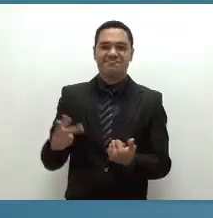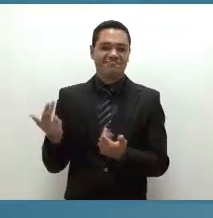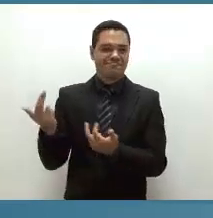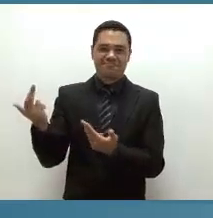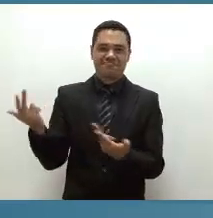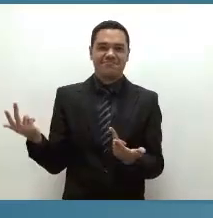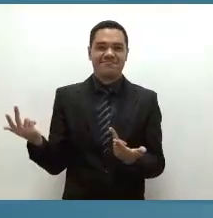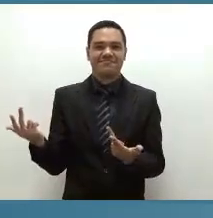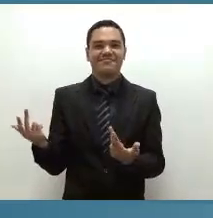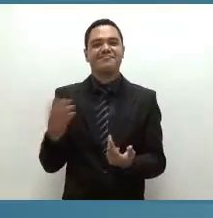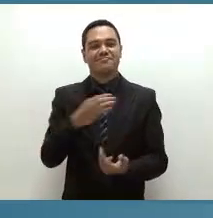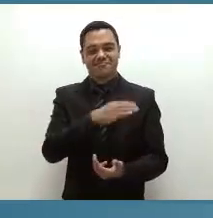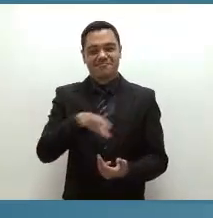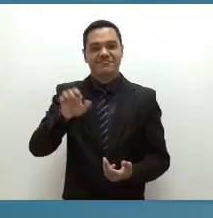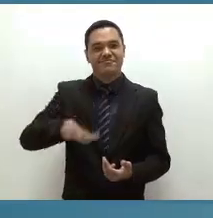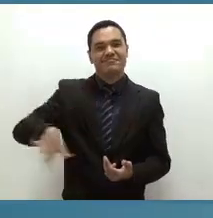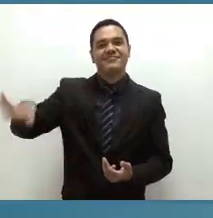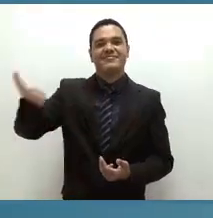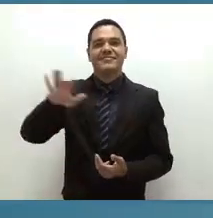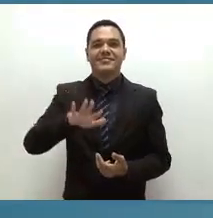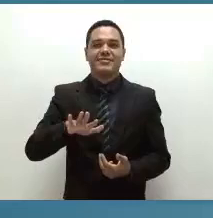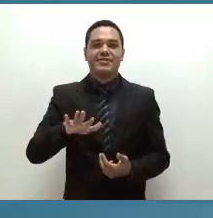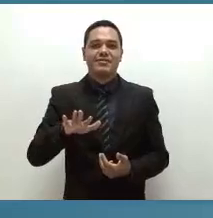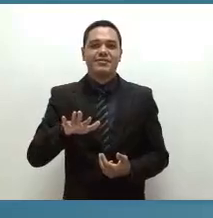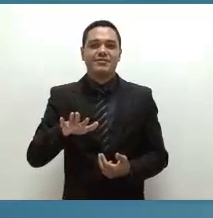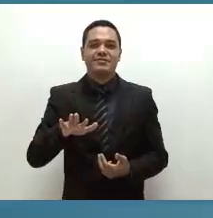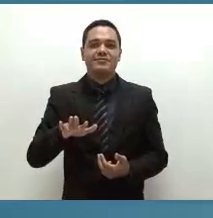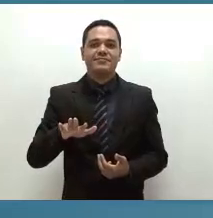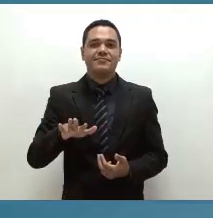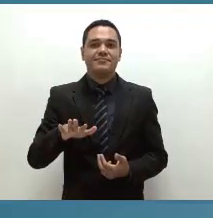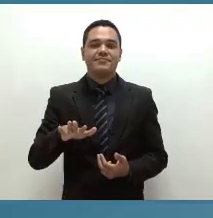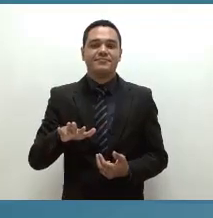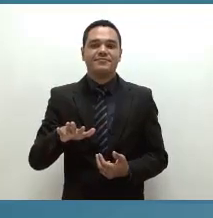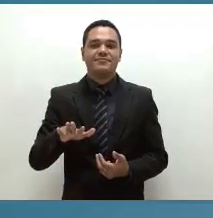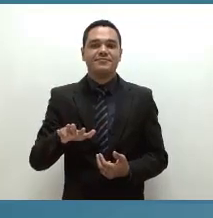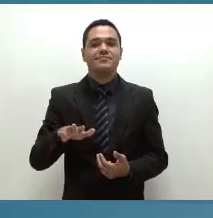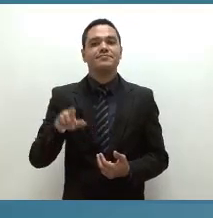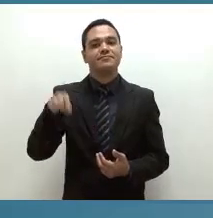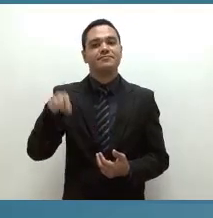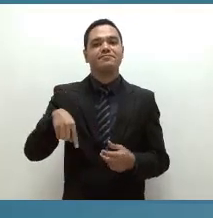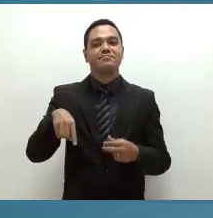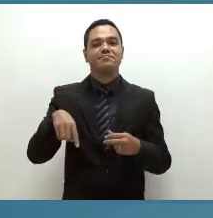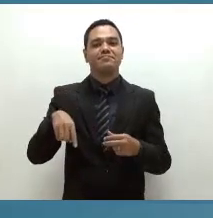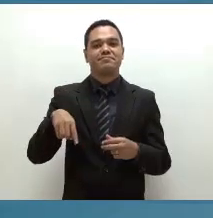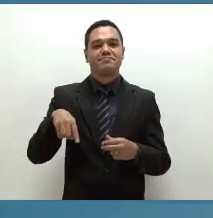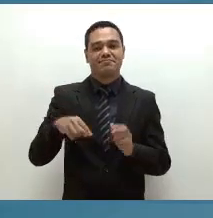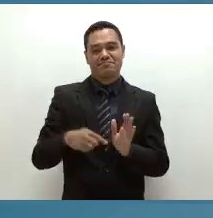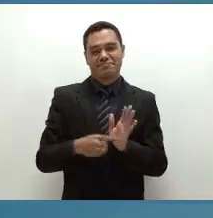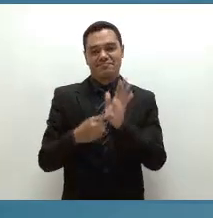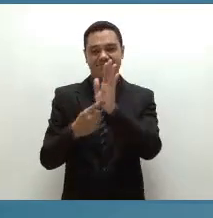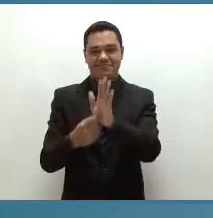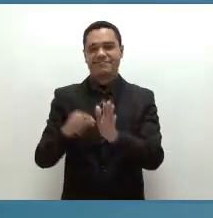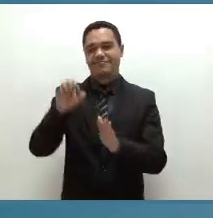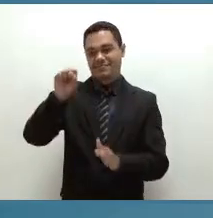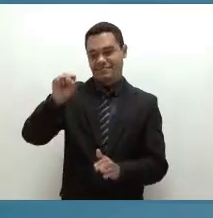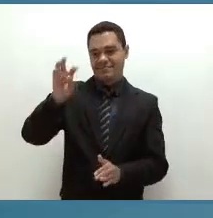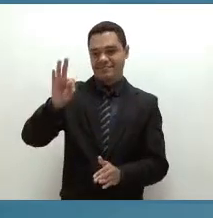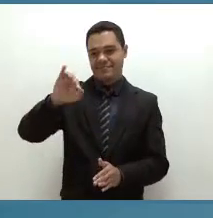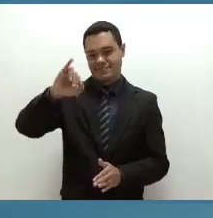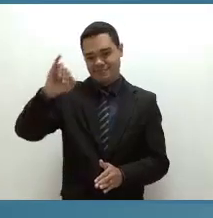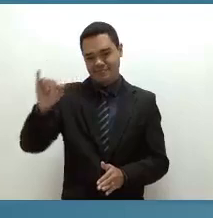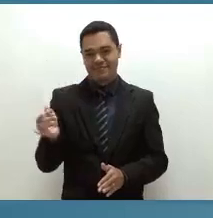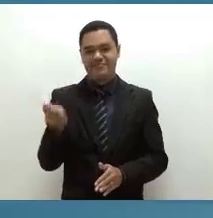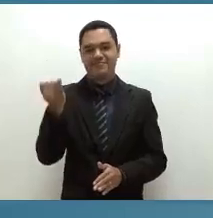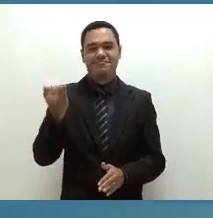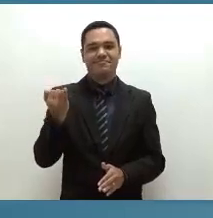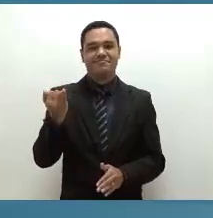do Corregedor-Geral, e os precedentes desta corte, precedentes do STJ, eu